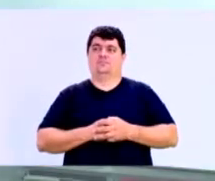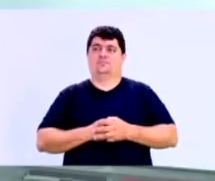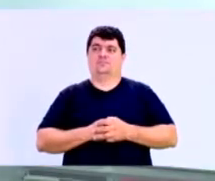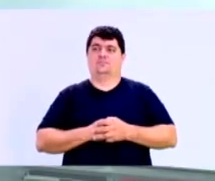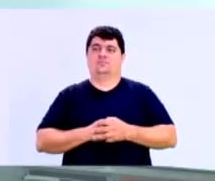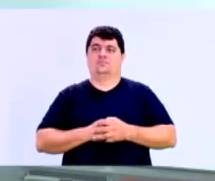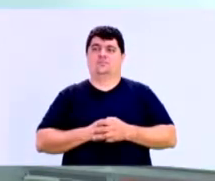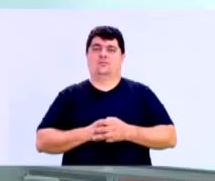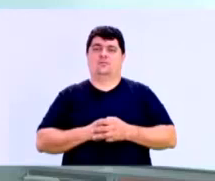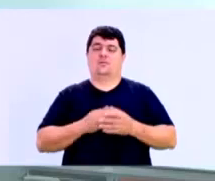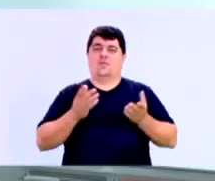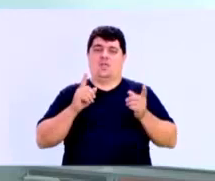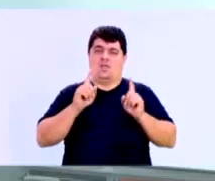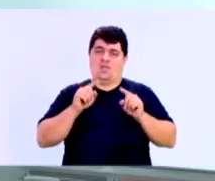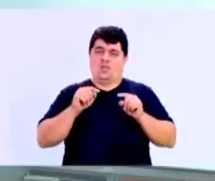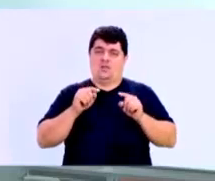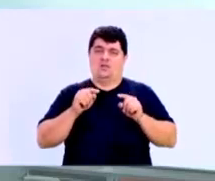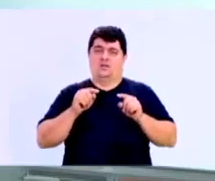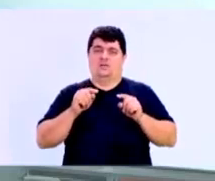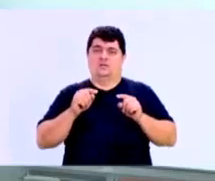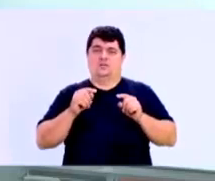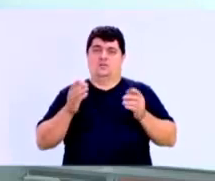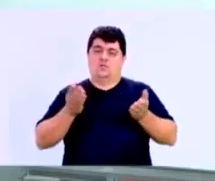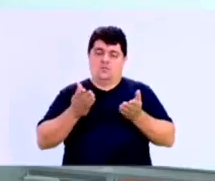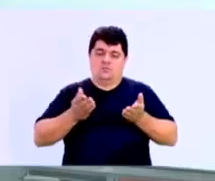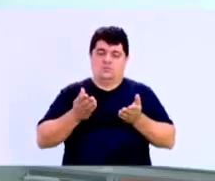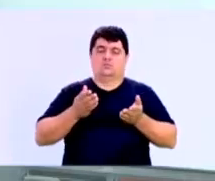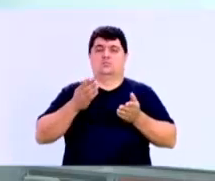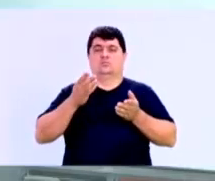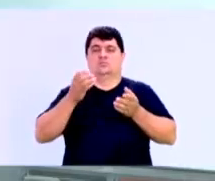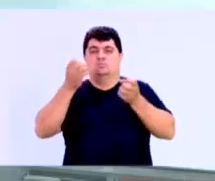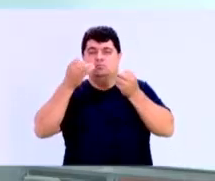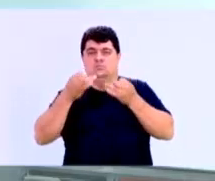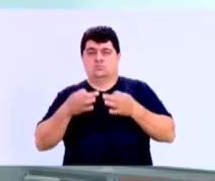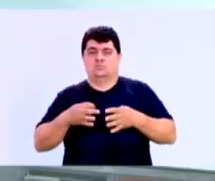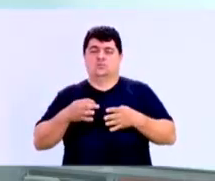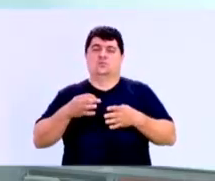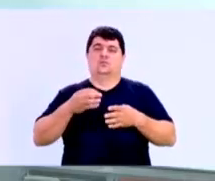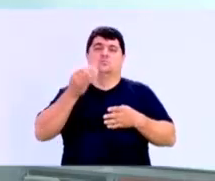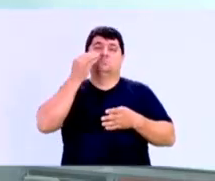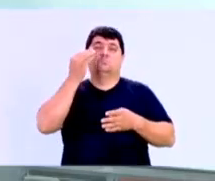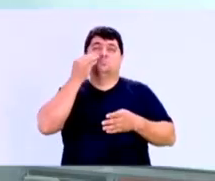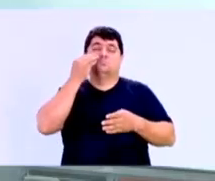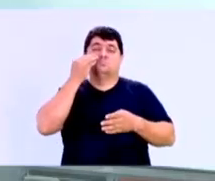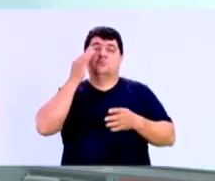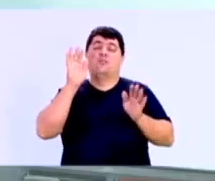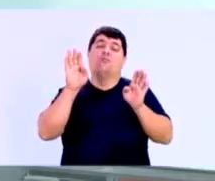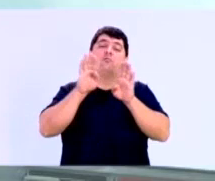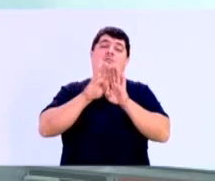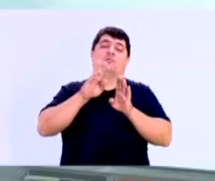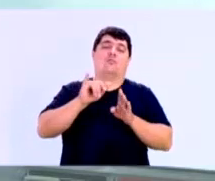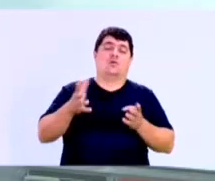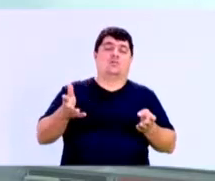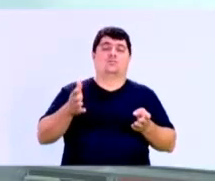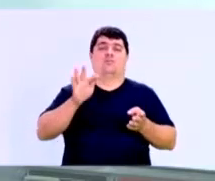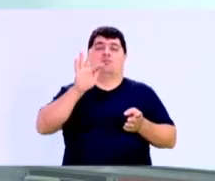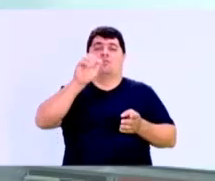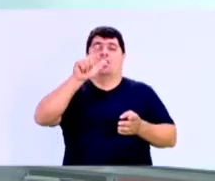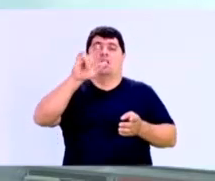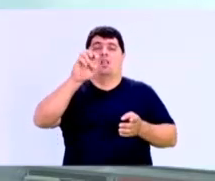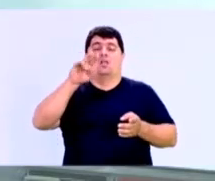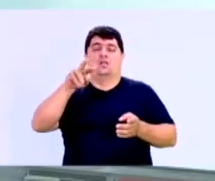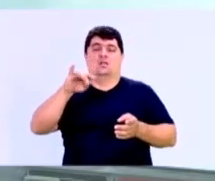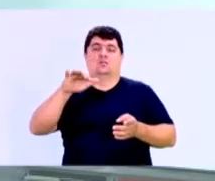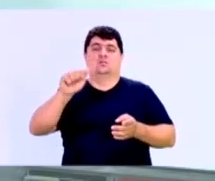Ok, gente? Então, essa é o que a gente teria para falar sobre método de previsão de falências. E ele